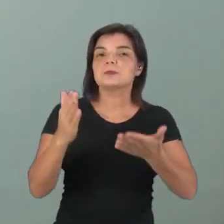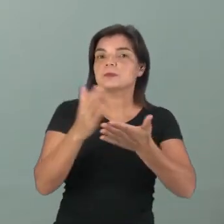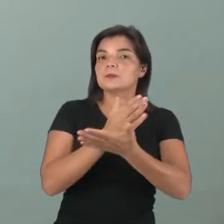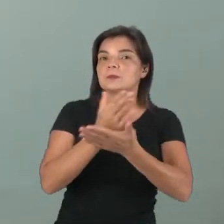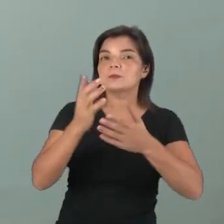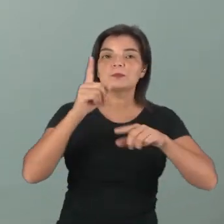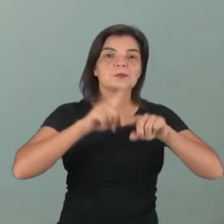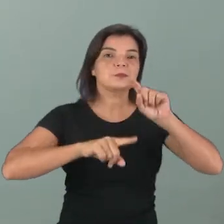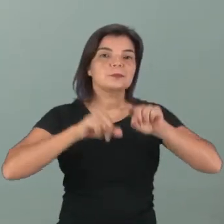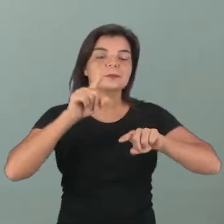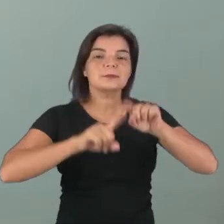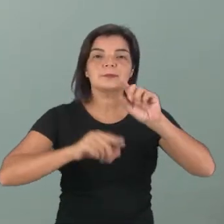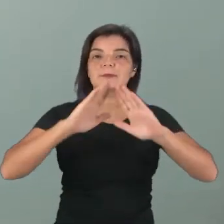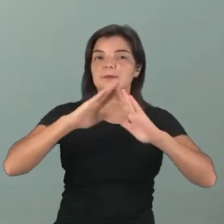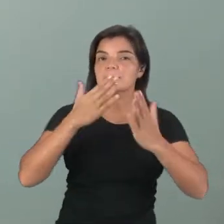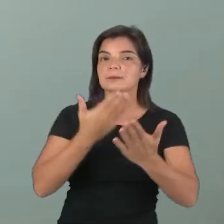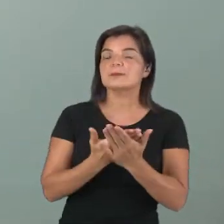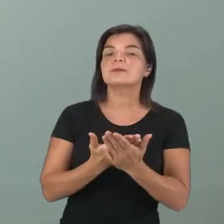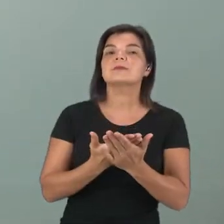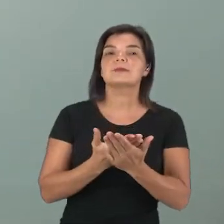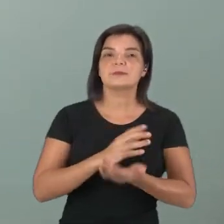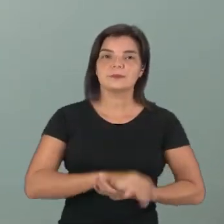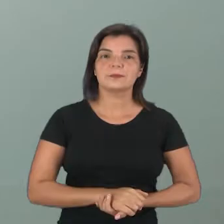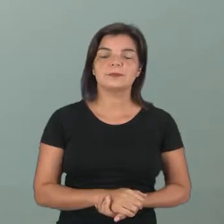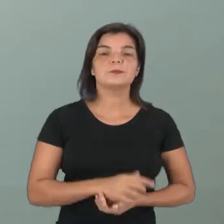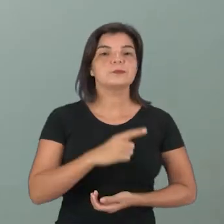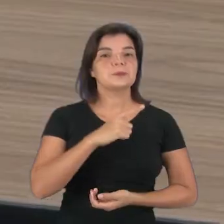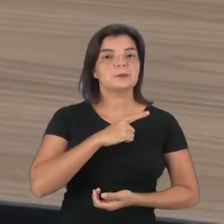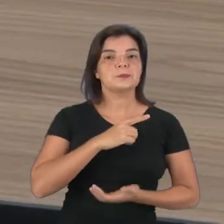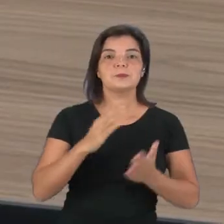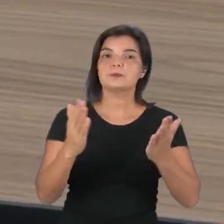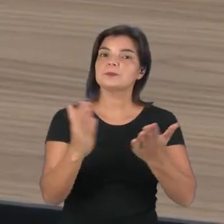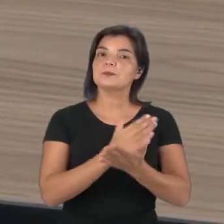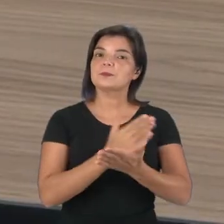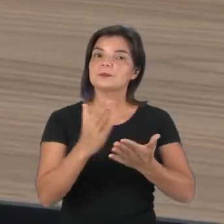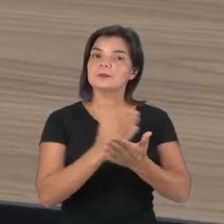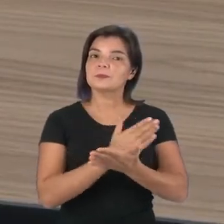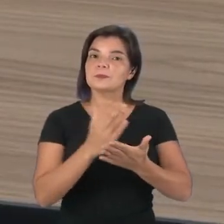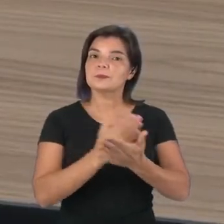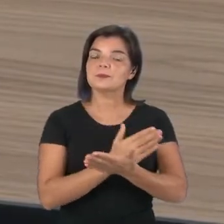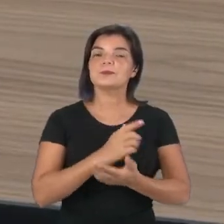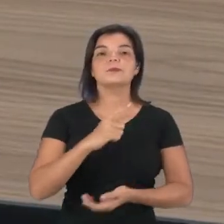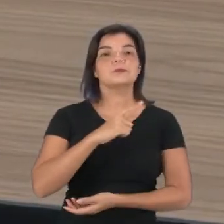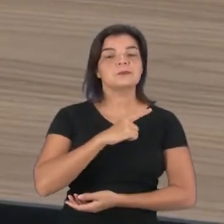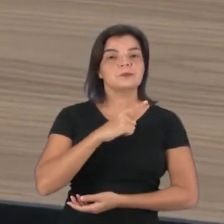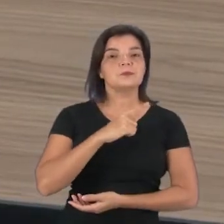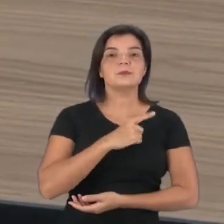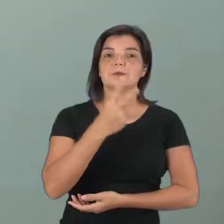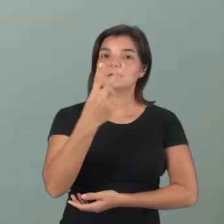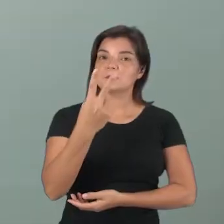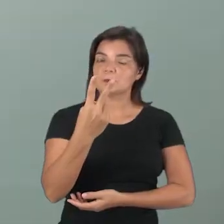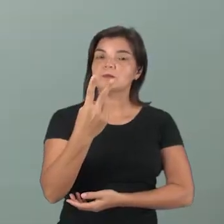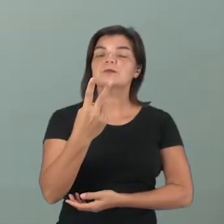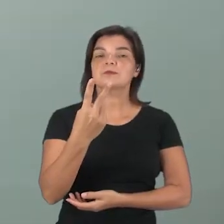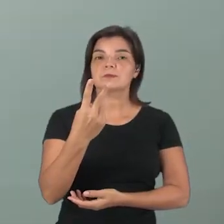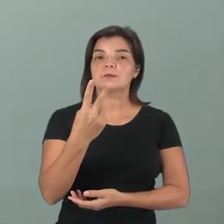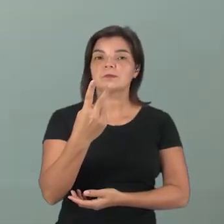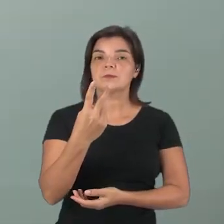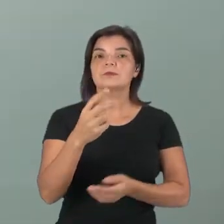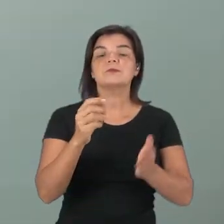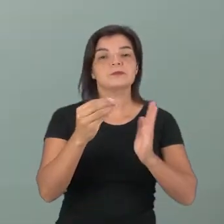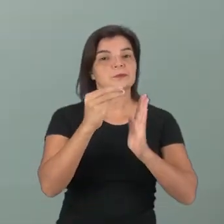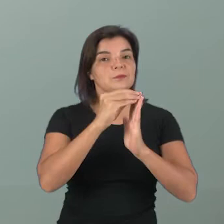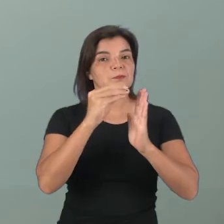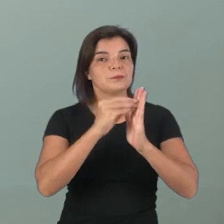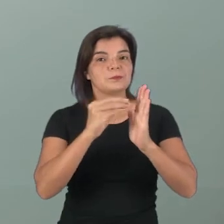alguns materiais escolares. Eu tenho um caderno e tenho dois tamanhos de